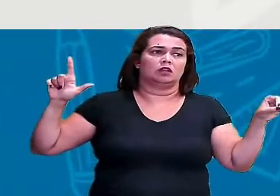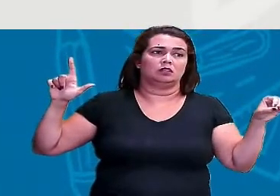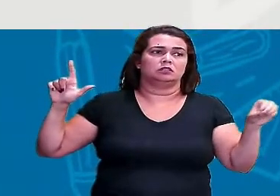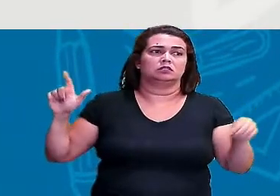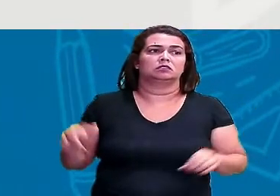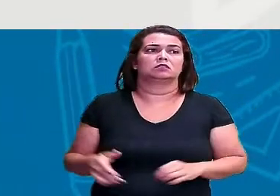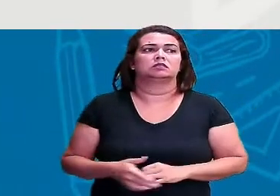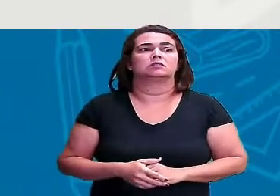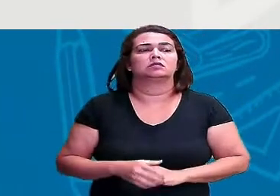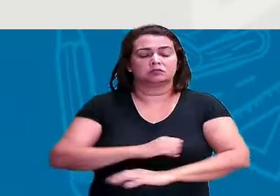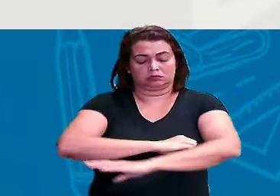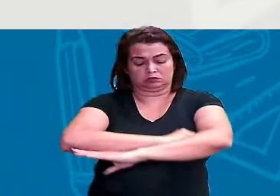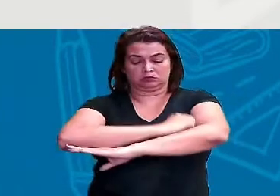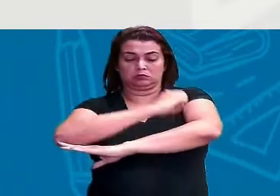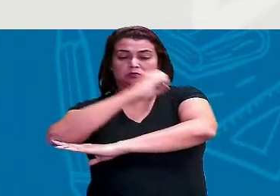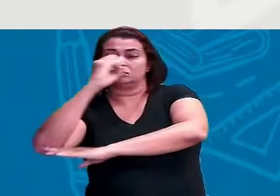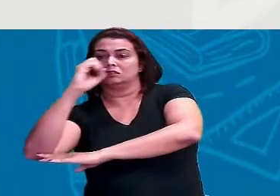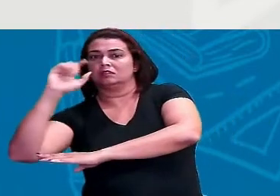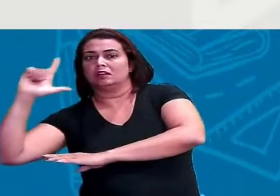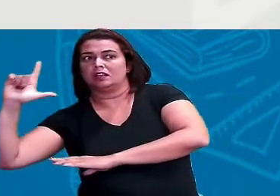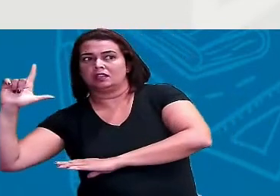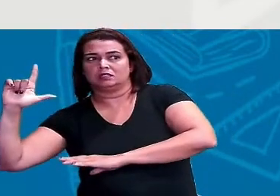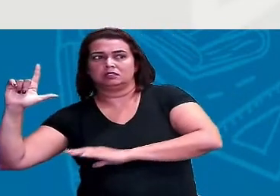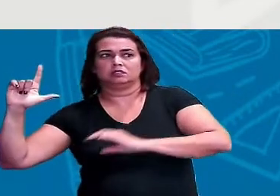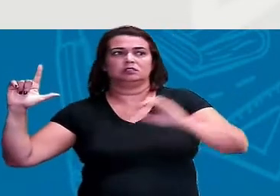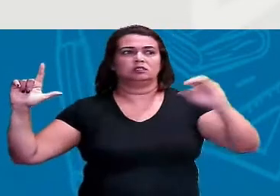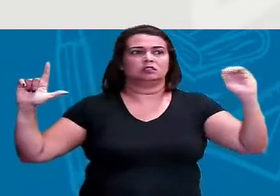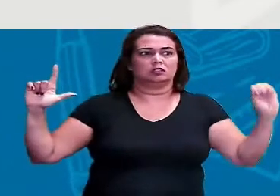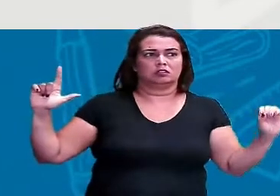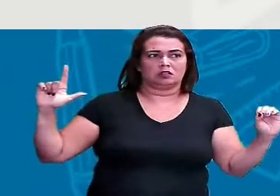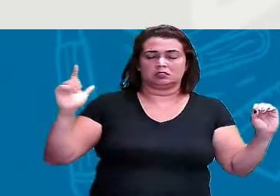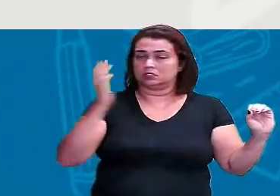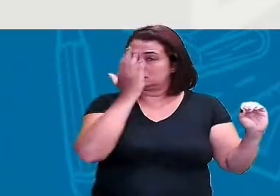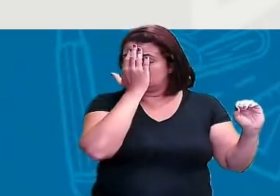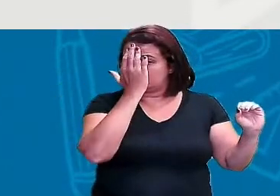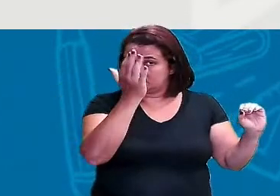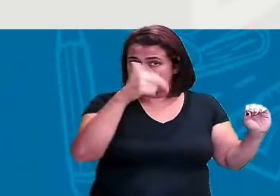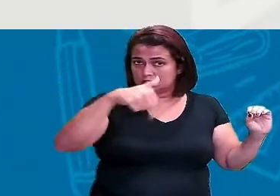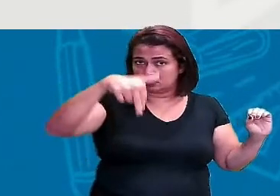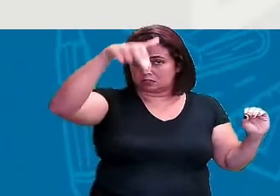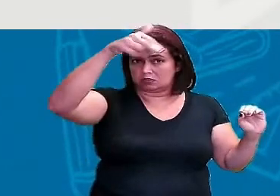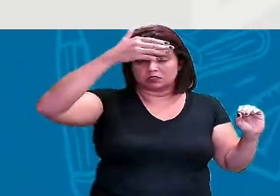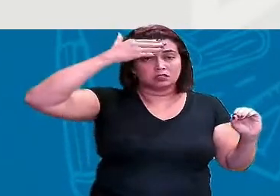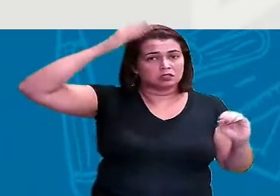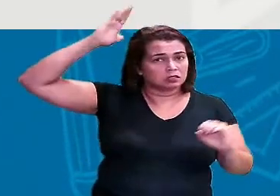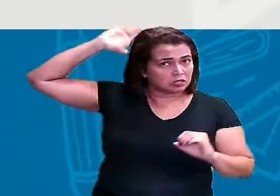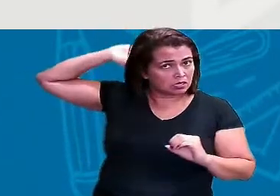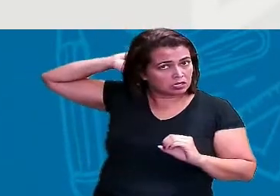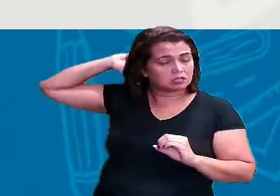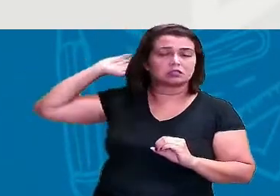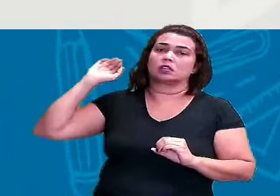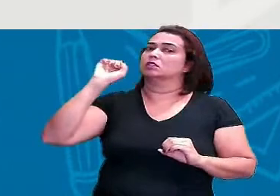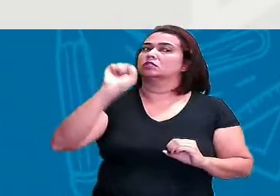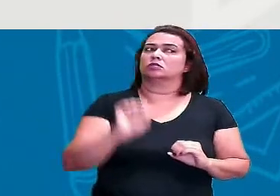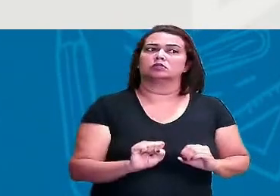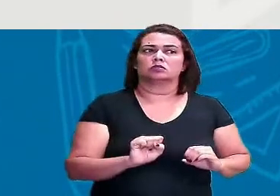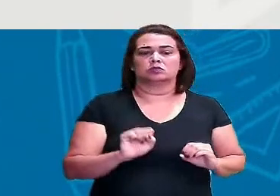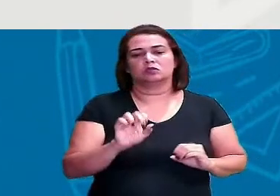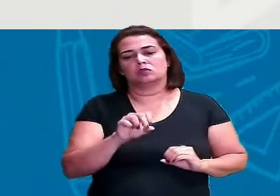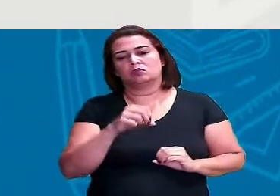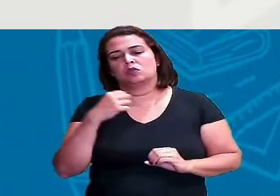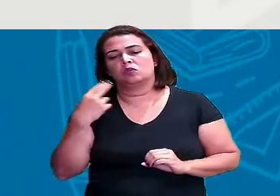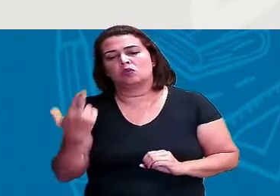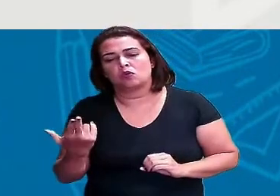apontado para o leste, onde o Sol nasce, o braço esquerdo para o oeste, na sua frente você tinha o norte, nas costas o sul. Ou